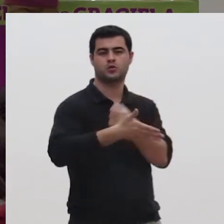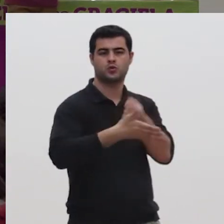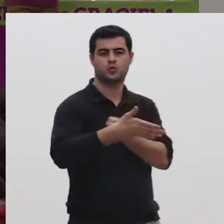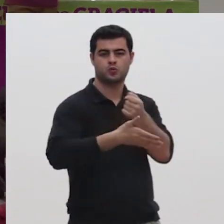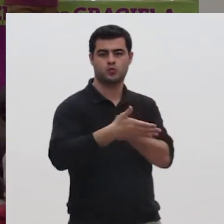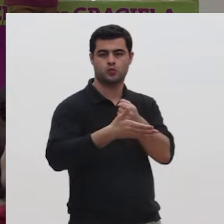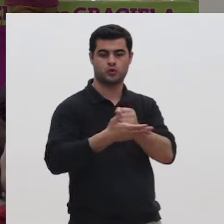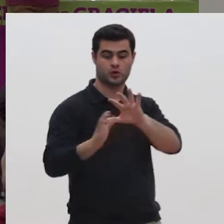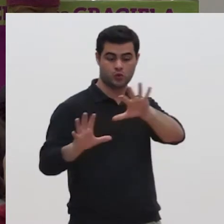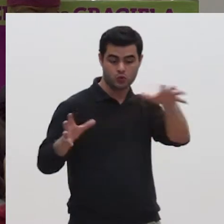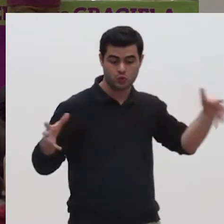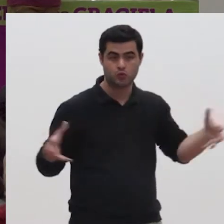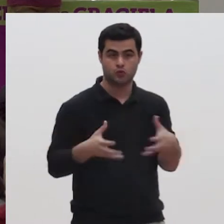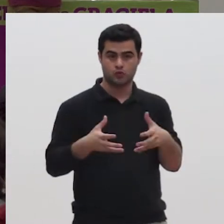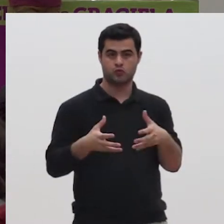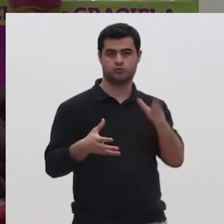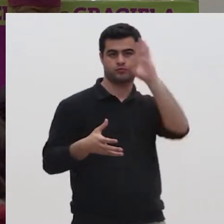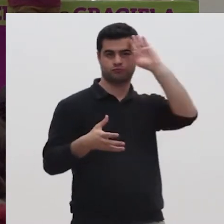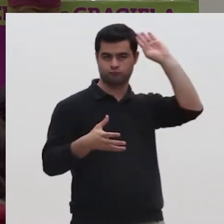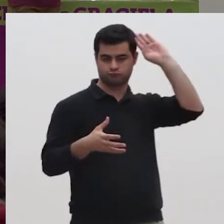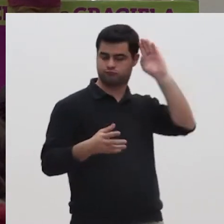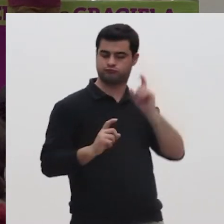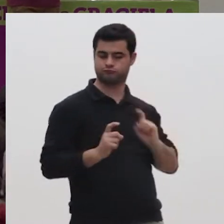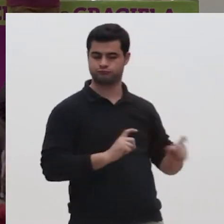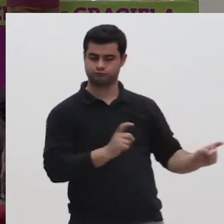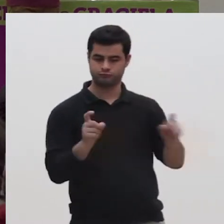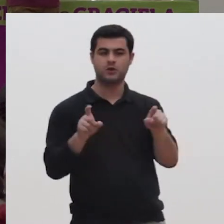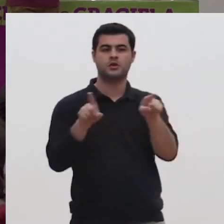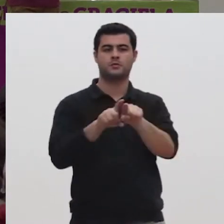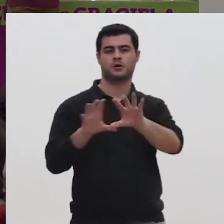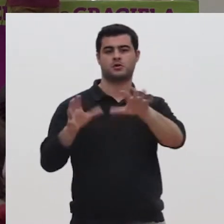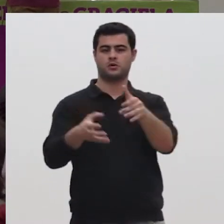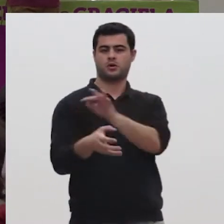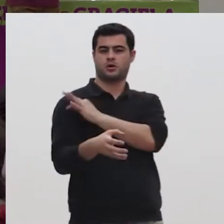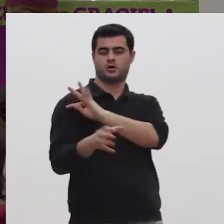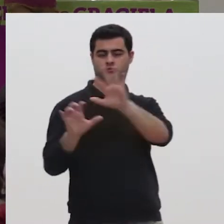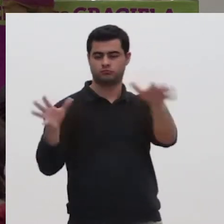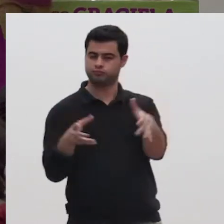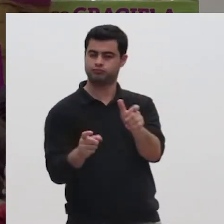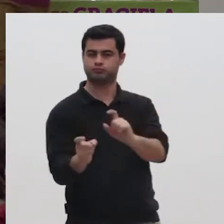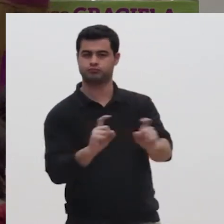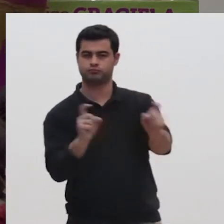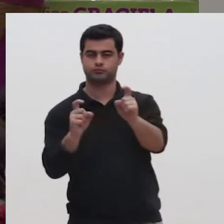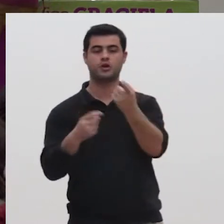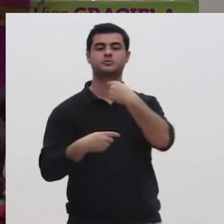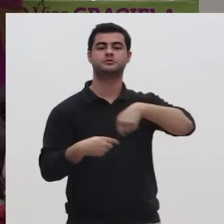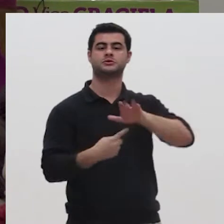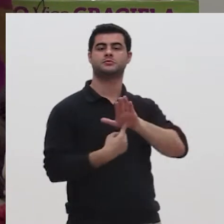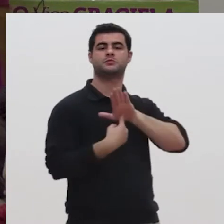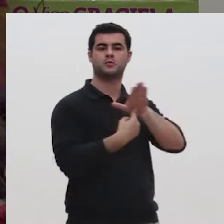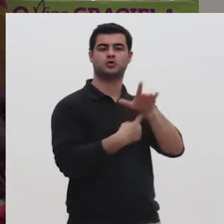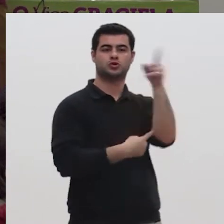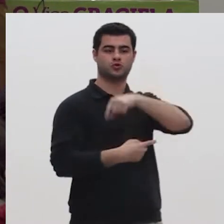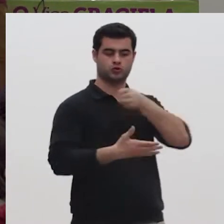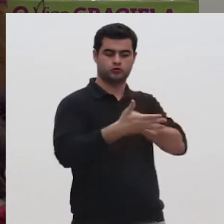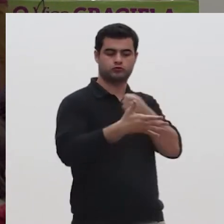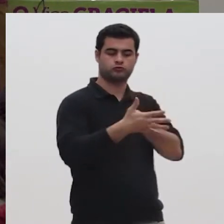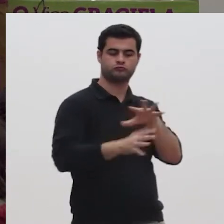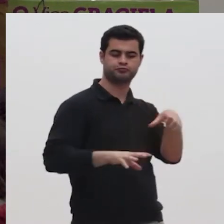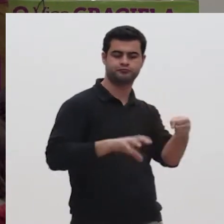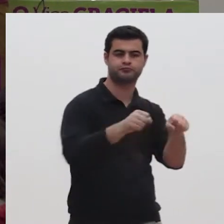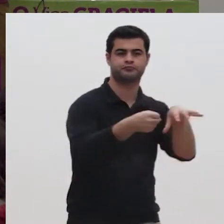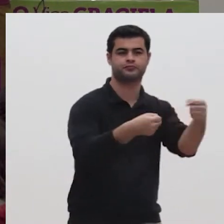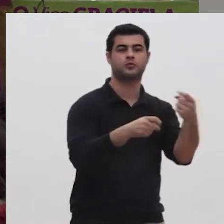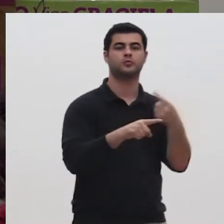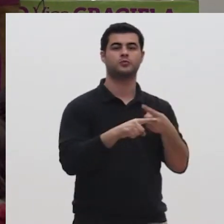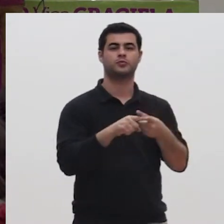os estudantes se organizam, são quando os técnicos se organizam, e a gente precisa mostrar que as conquistas que nós estamos tendo nos últimos